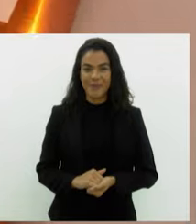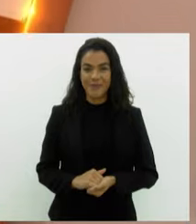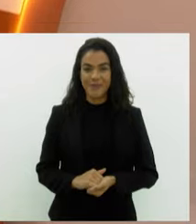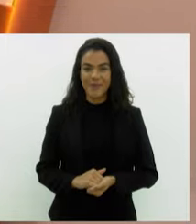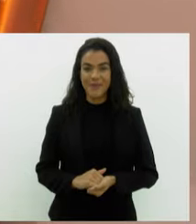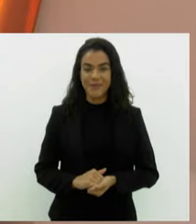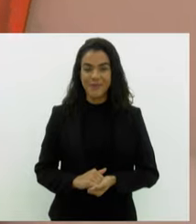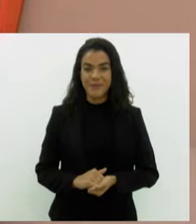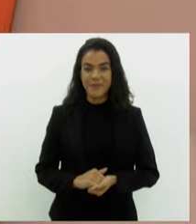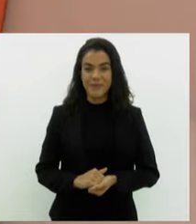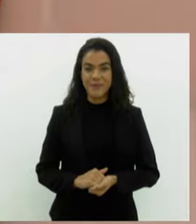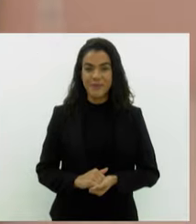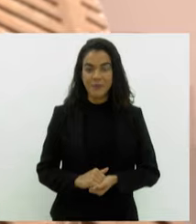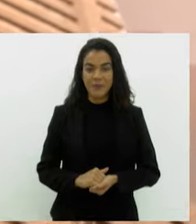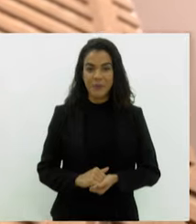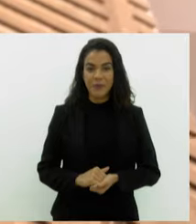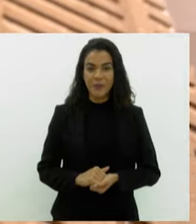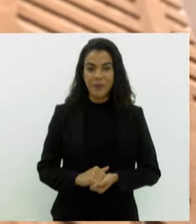Música